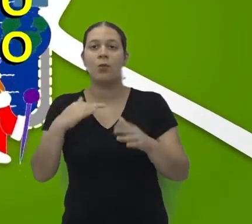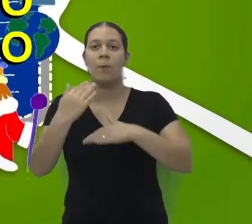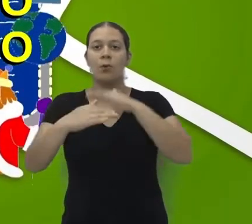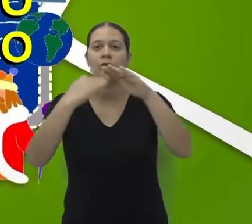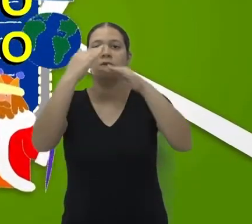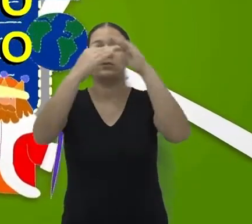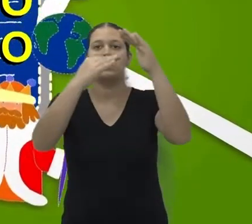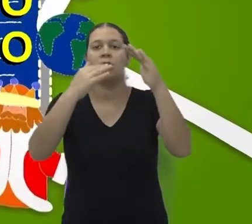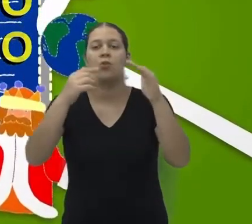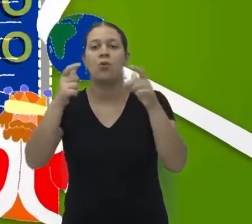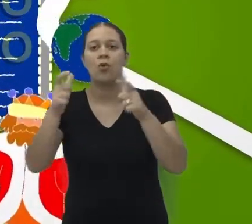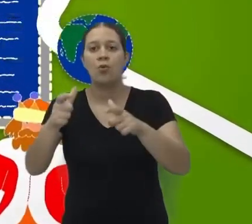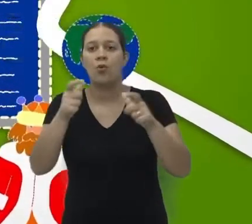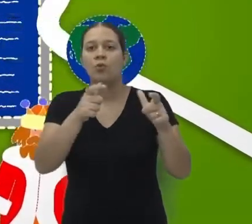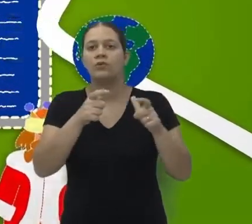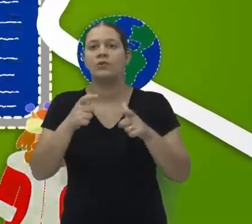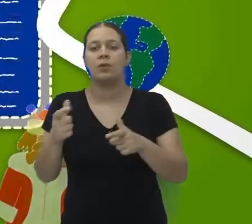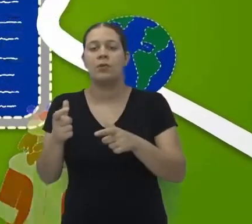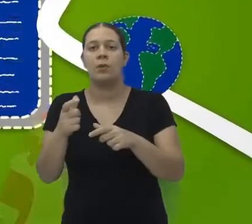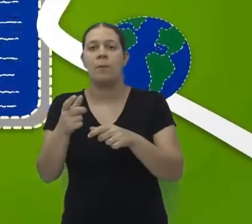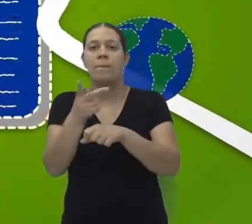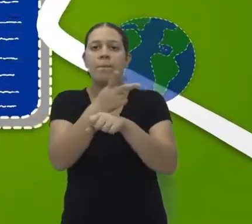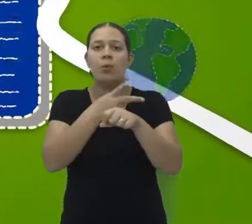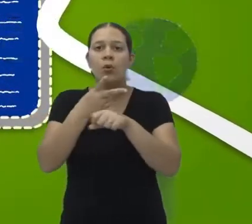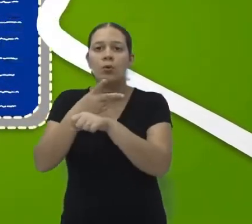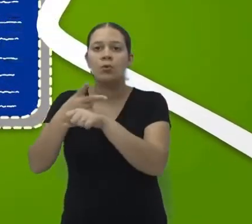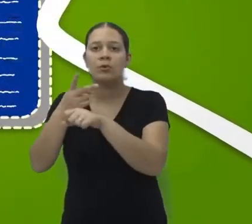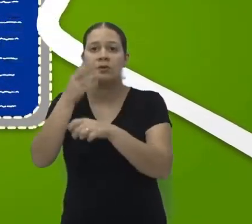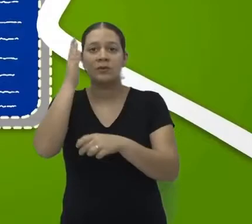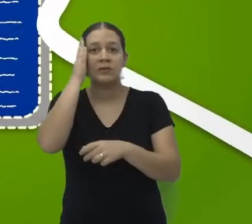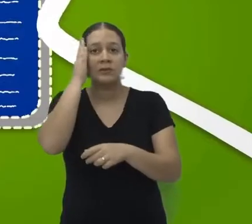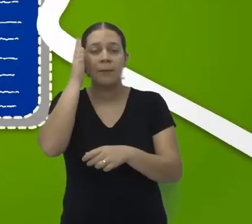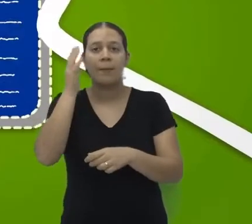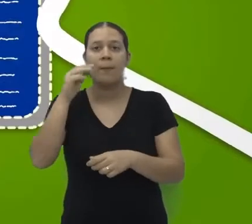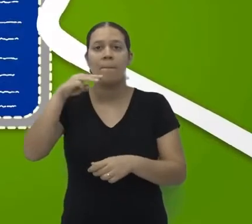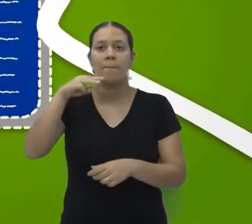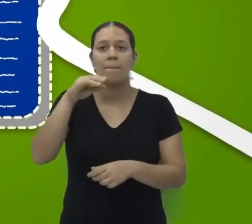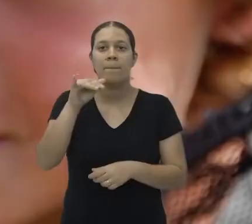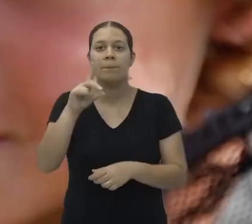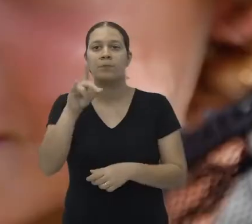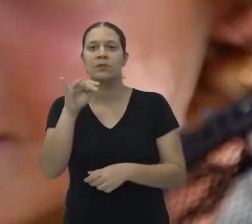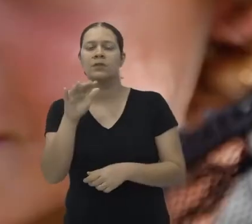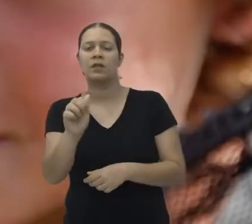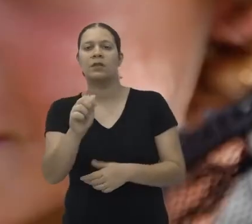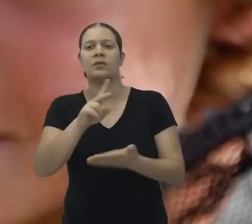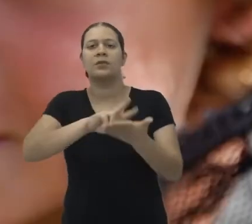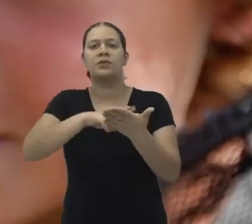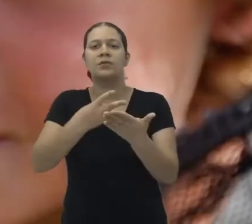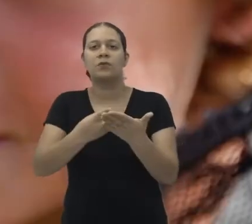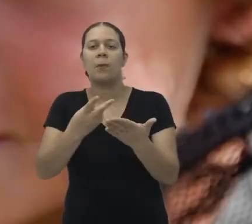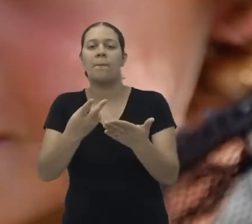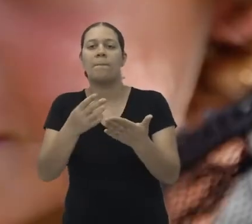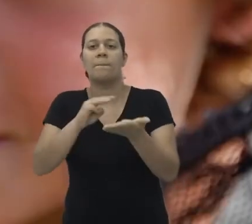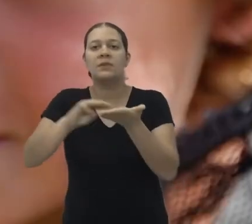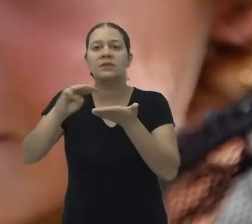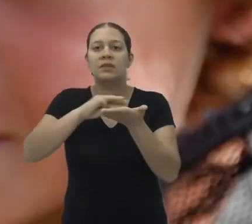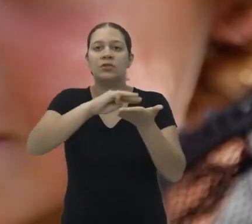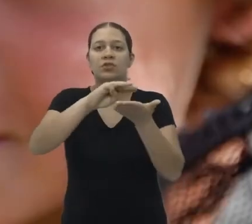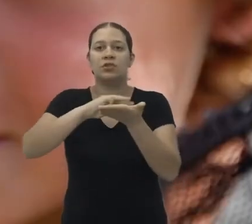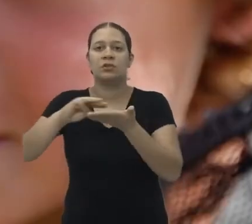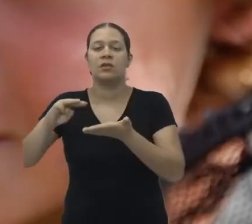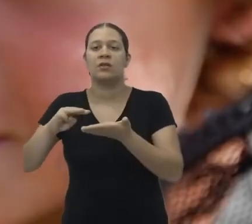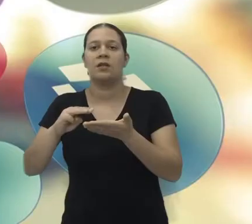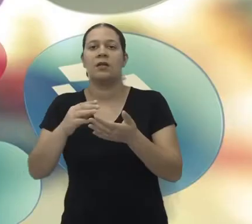esse mesmo processo, onde procuramos identificar diferentes tipos de mídia e interpretar as informações e